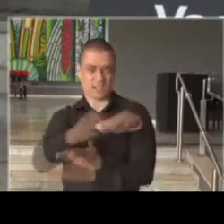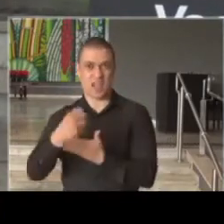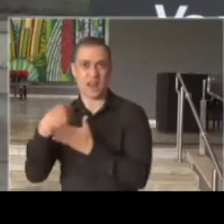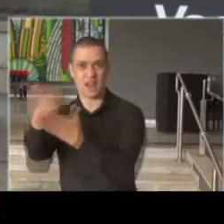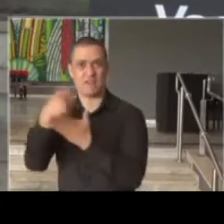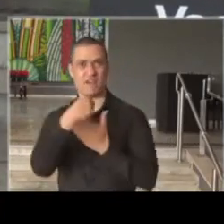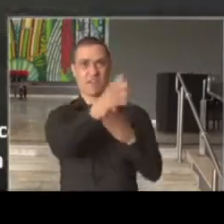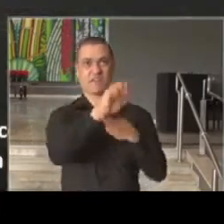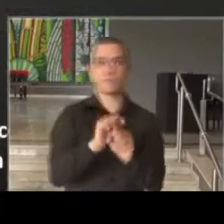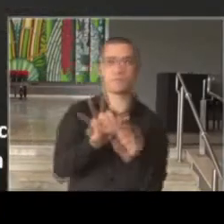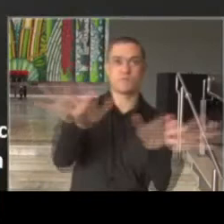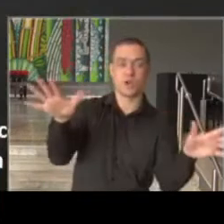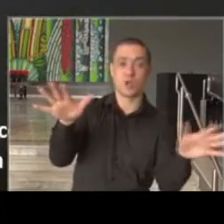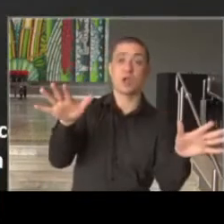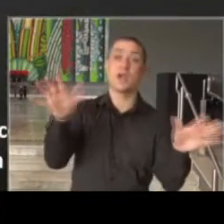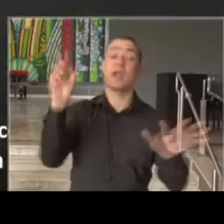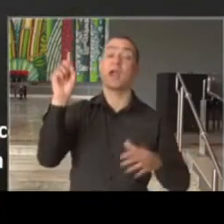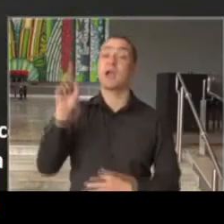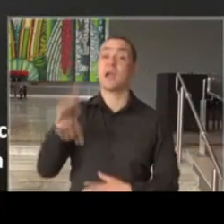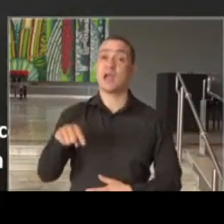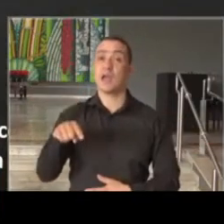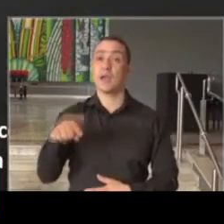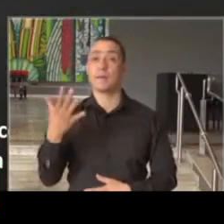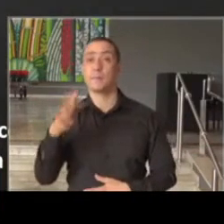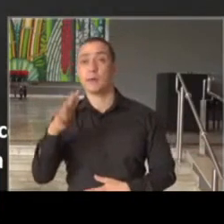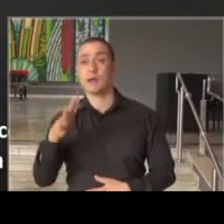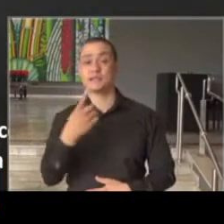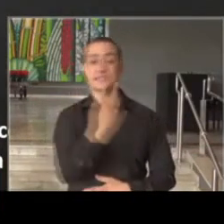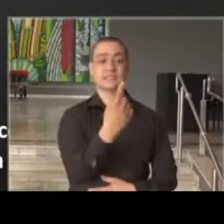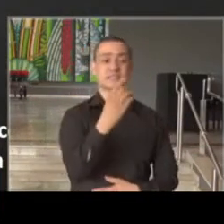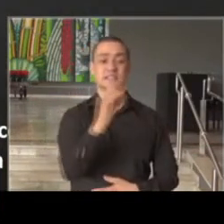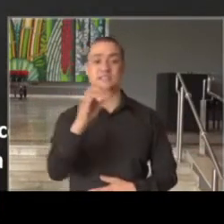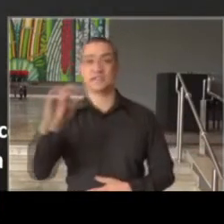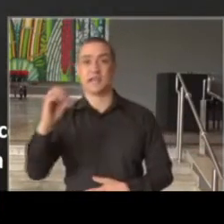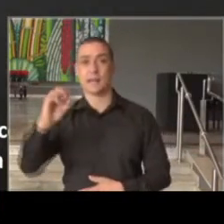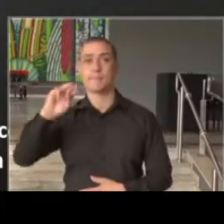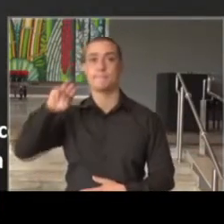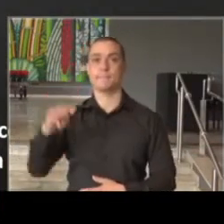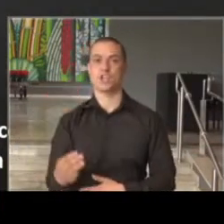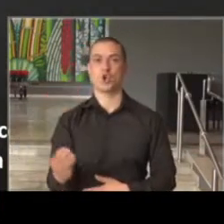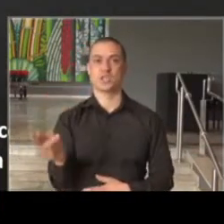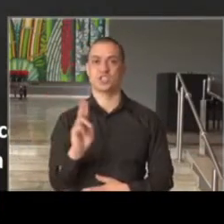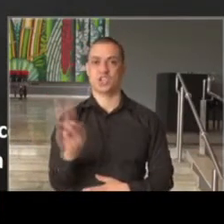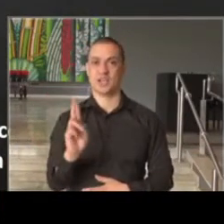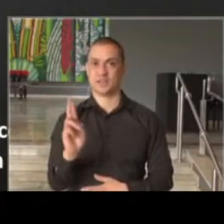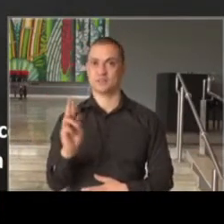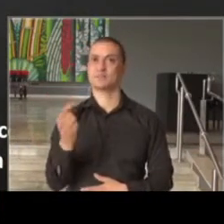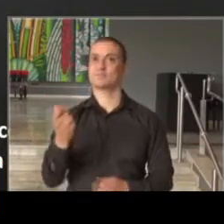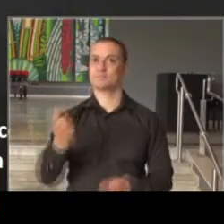de distribuição, ela será de 100 milhões de reais.